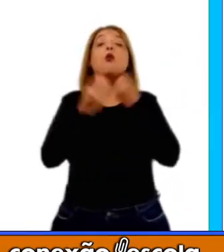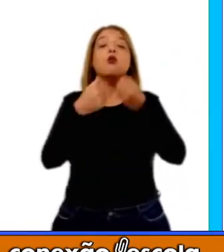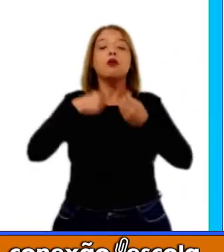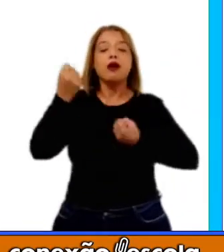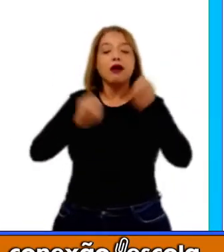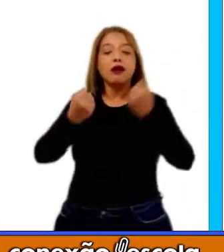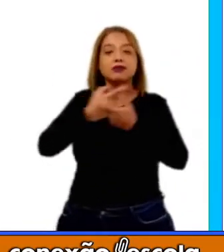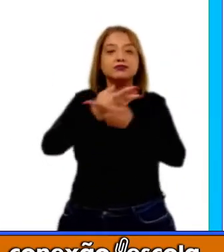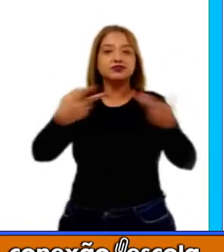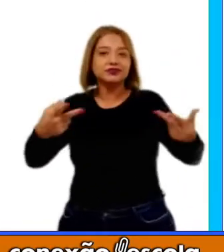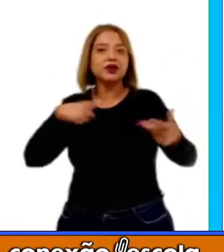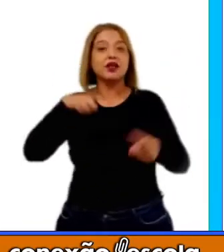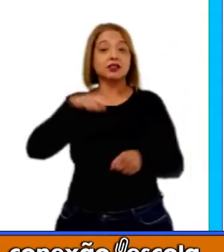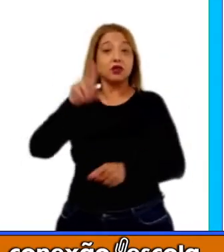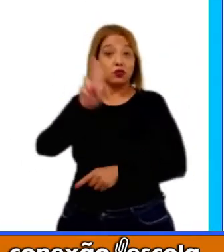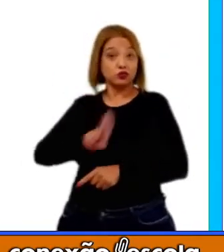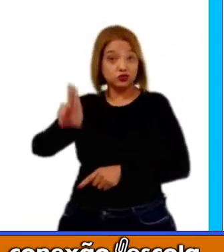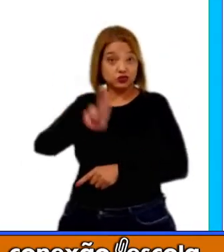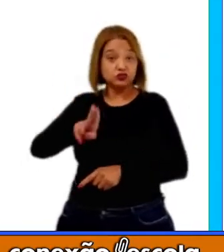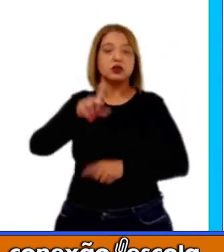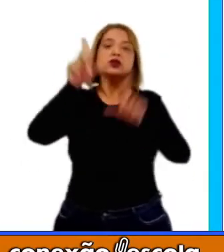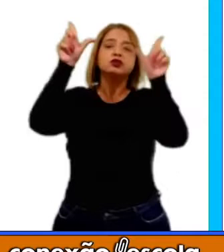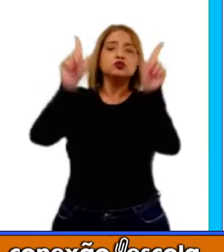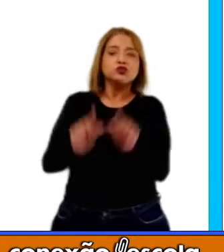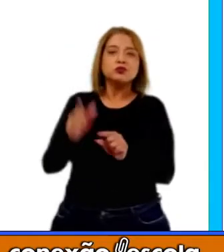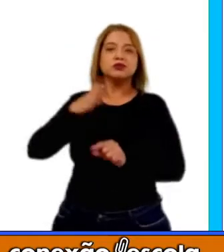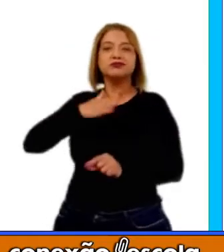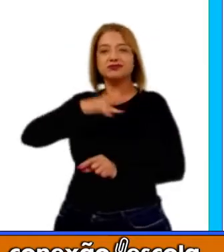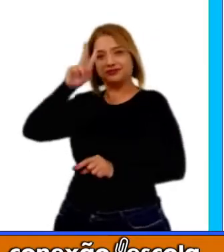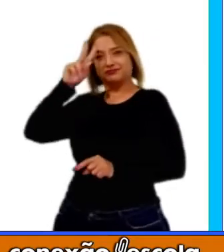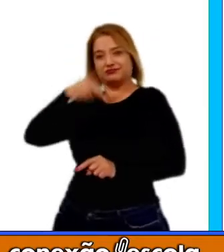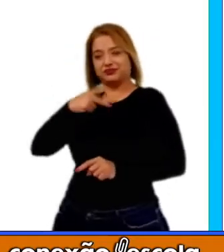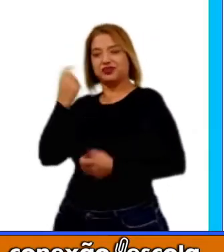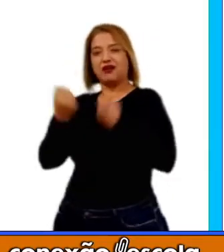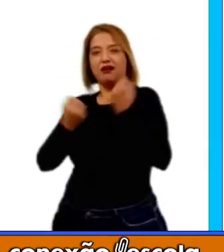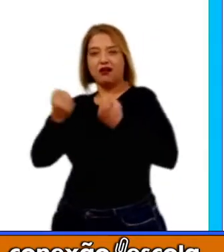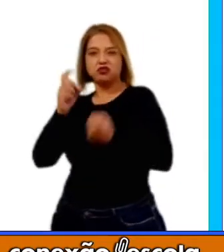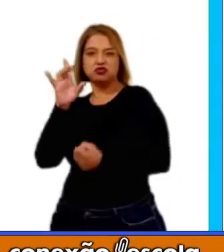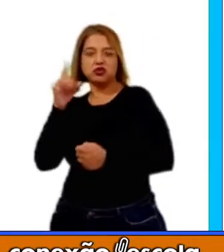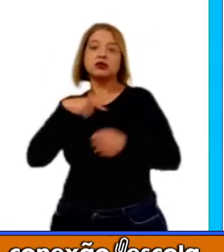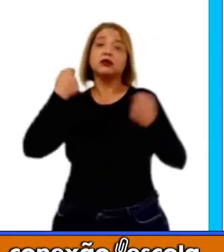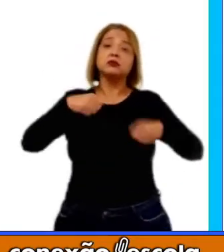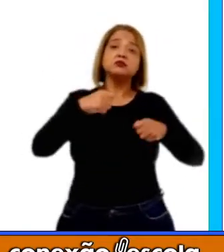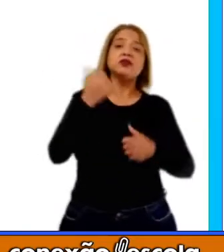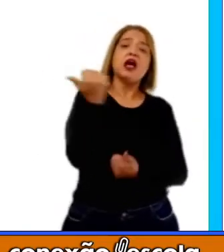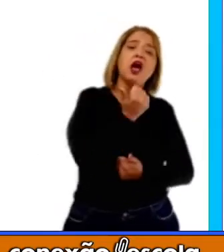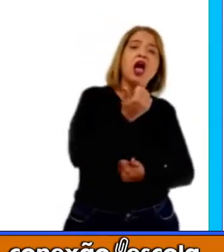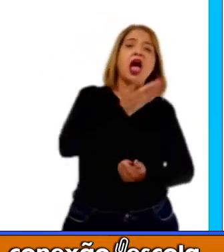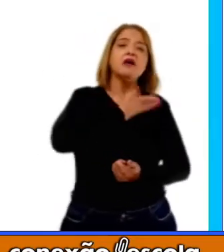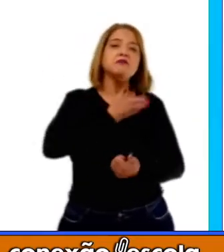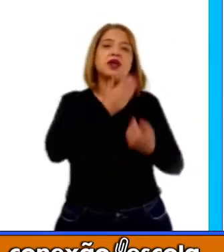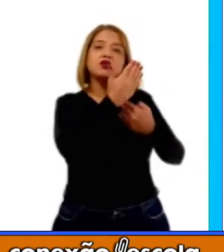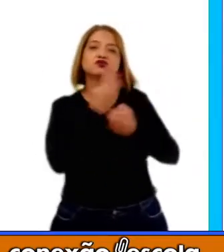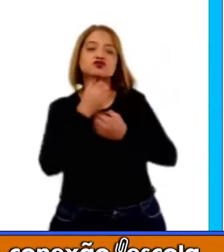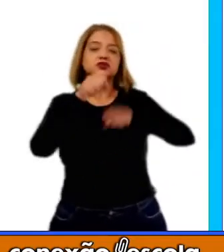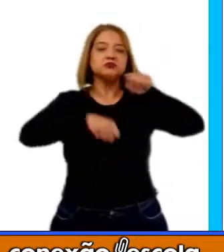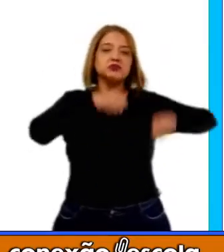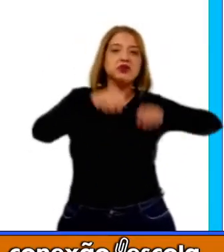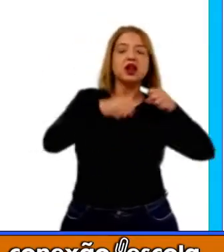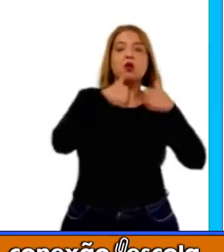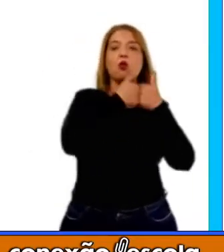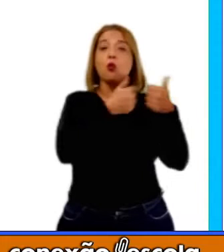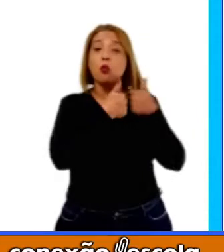né? Reduzir um pouco com o uso do transporte individual e explorar outras ações como transporte público, carona, bicicleta. E outra